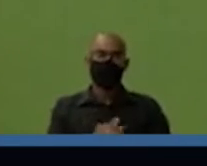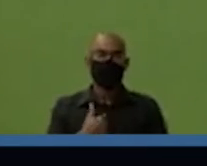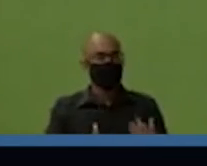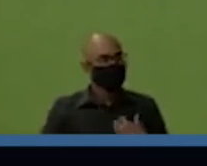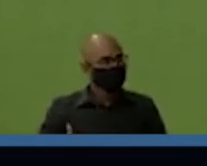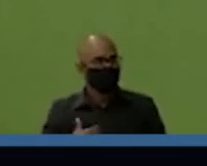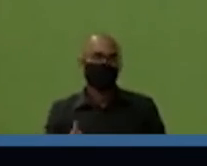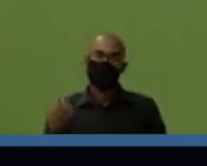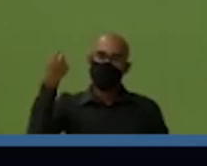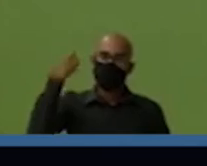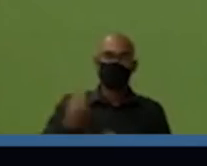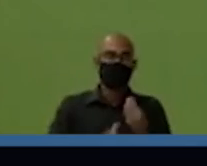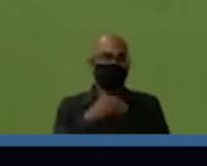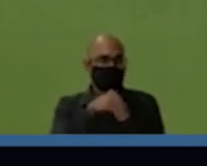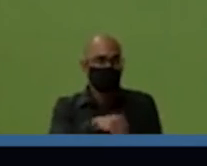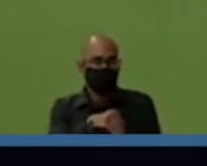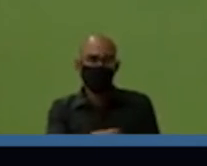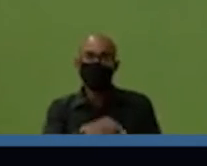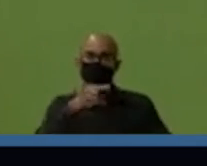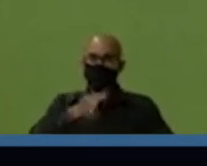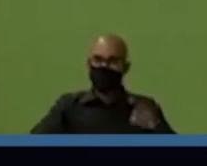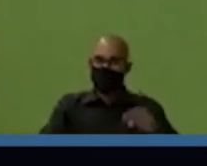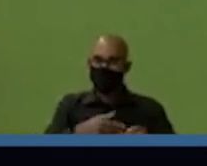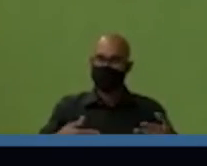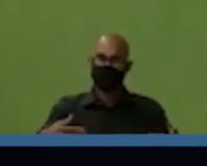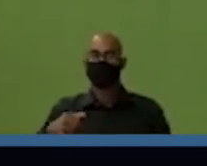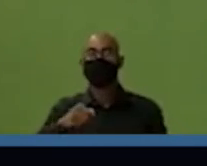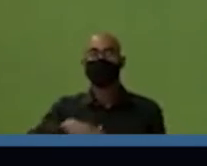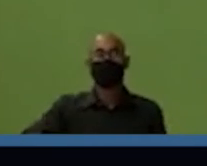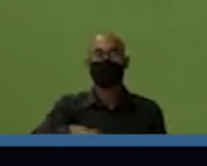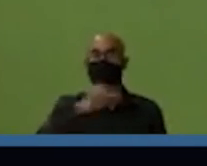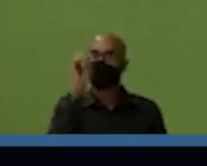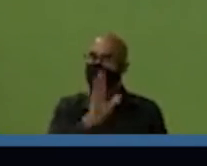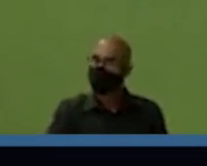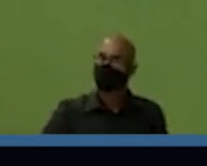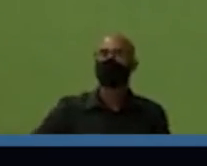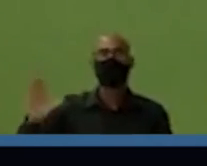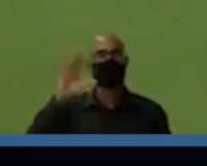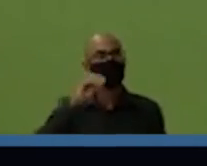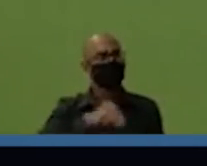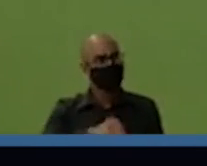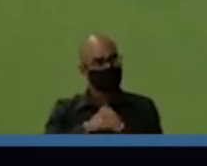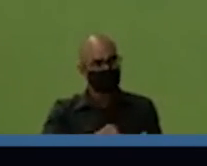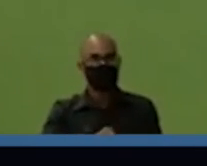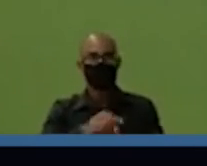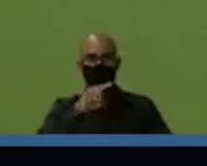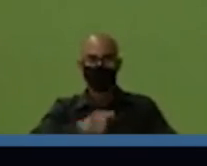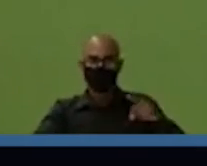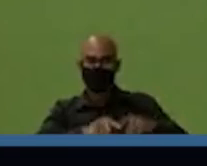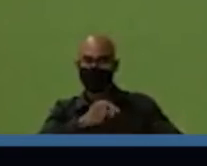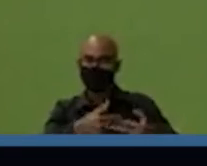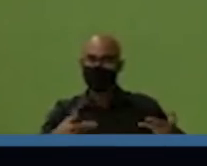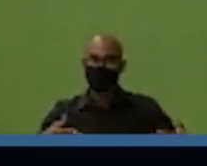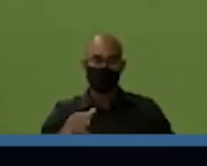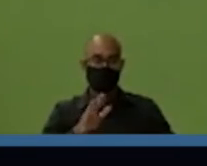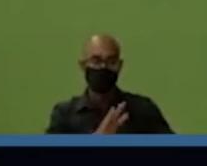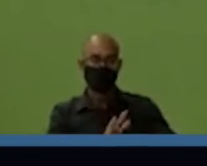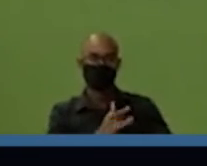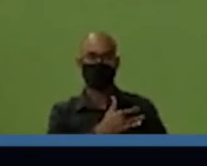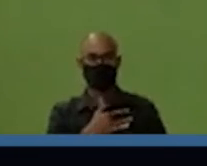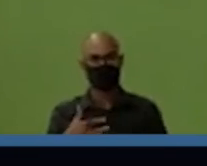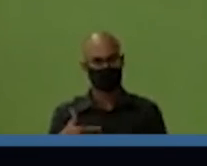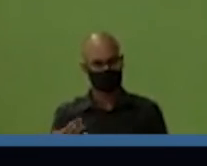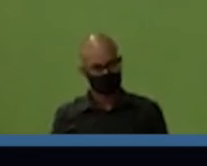pela inexistência desses produtos no mercado brasileiro. E até lá, logicamente, nós haveremos